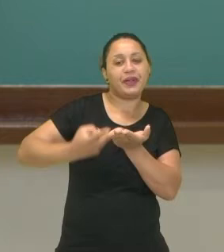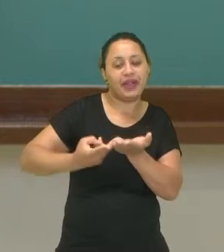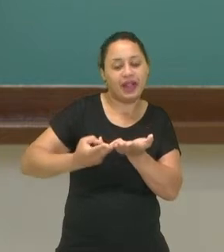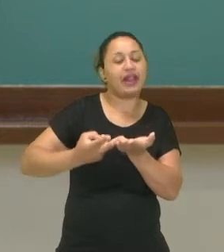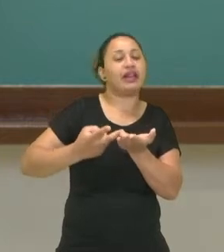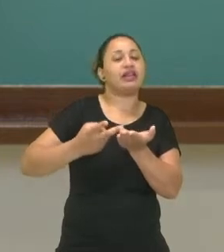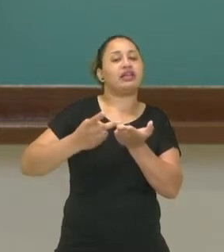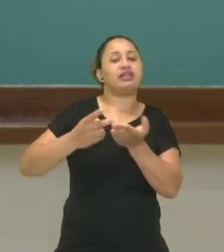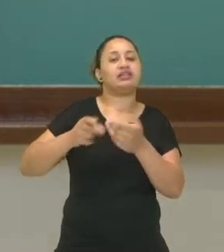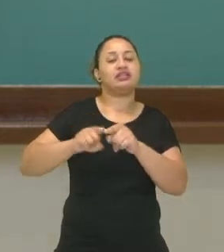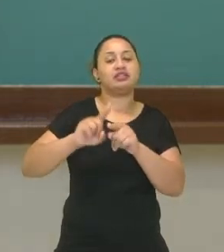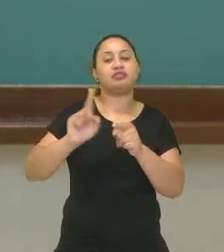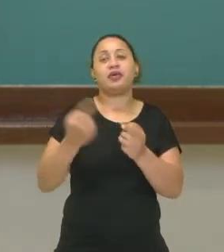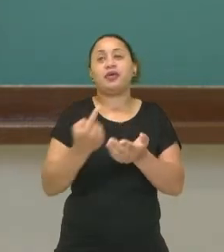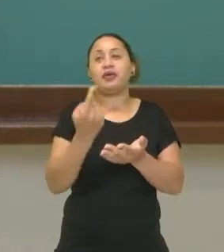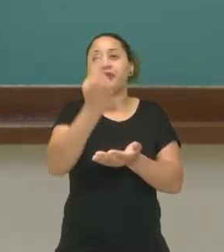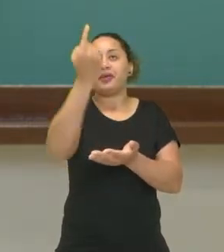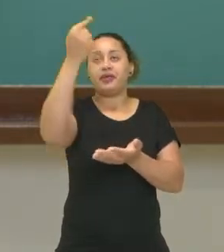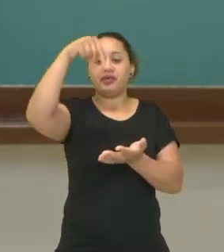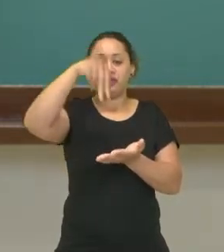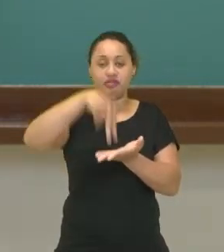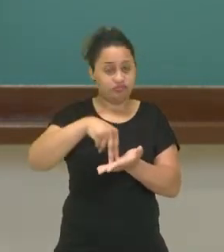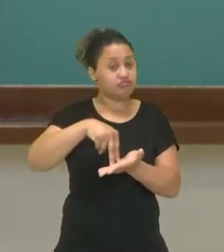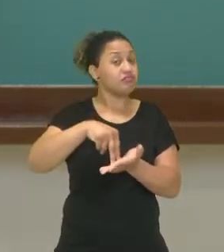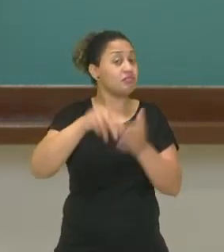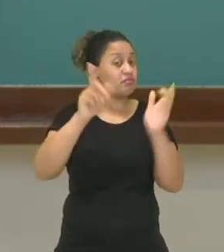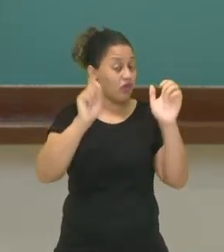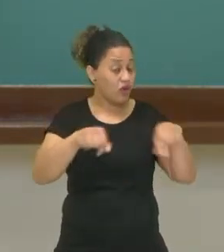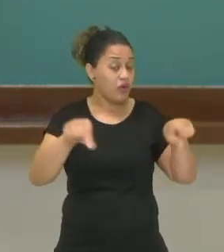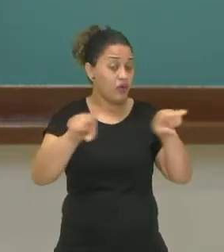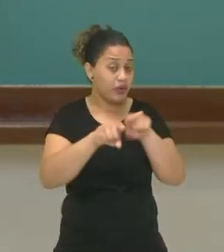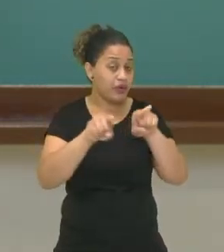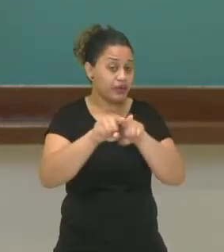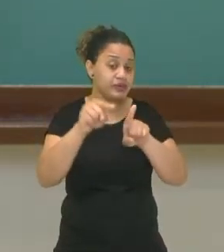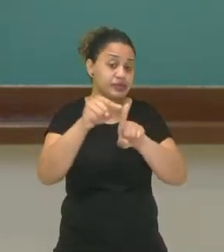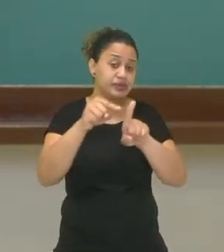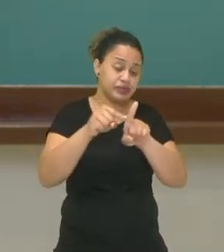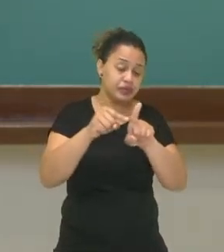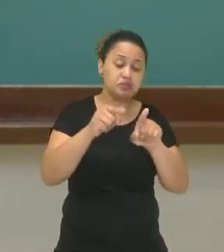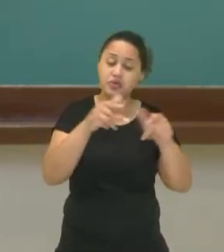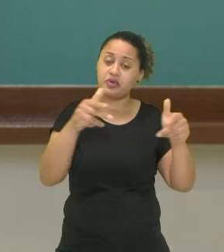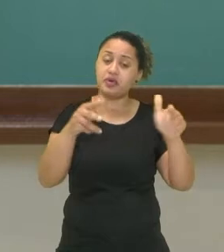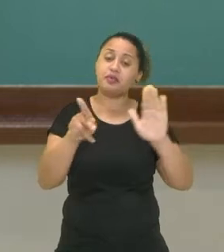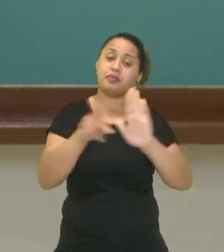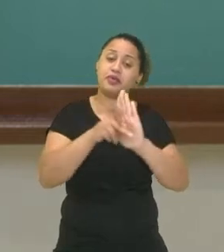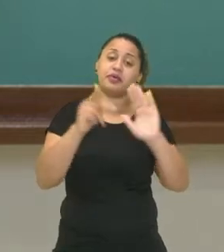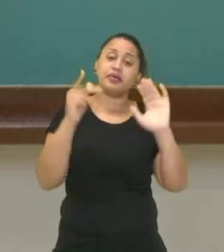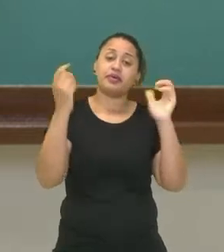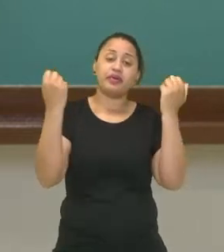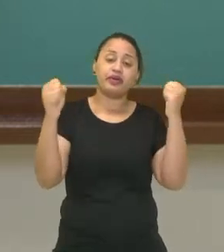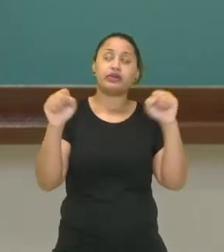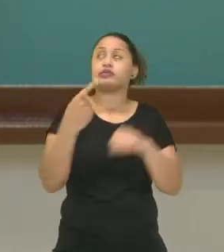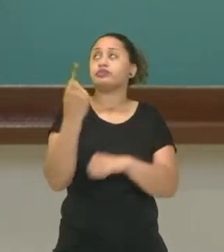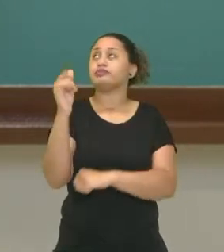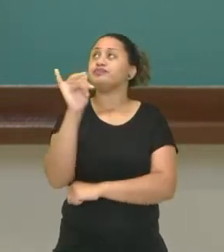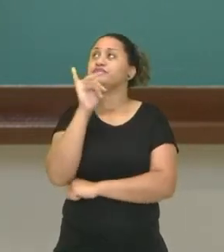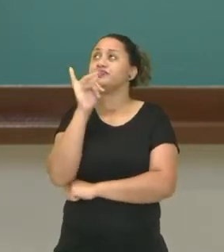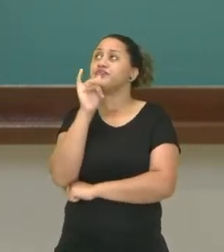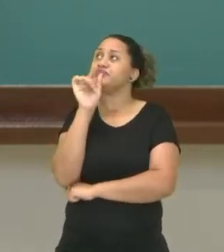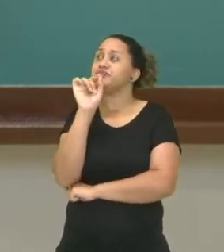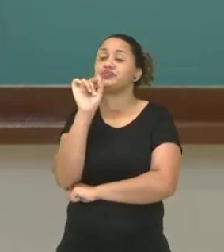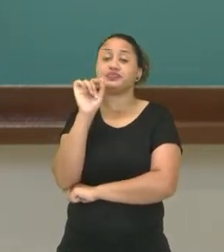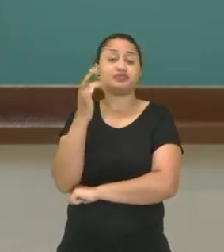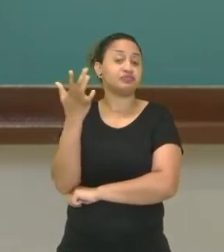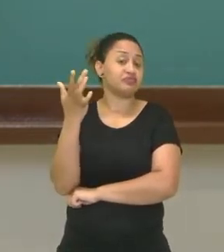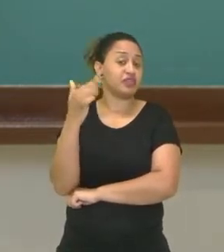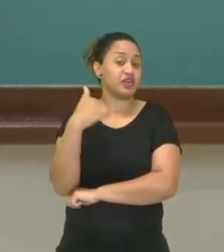aquela pirueta, também pode ser considerado um elemento ginástico. Vamos dar um outro exemplo ali. Eu